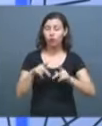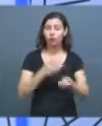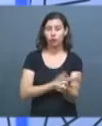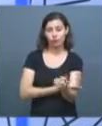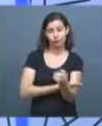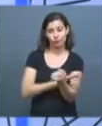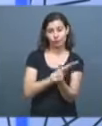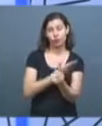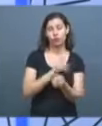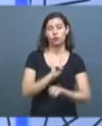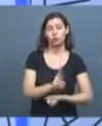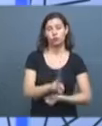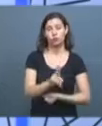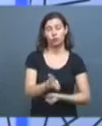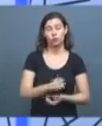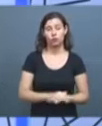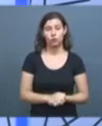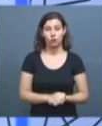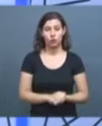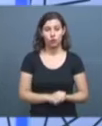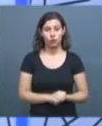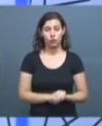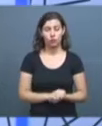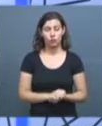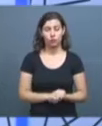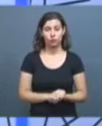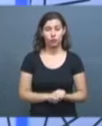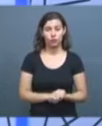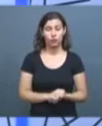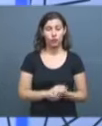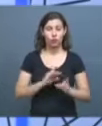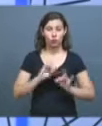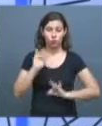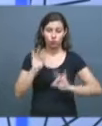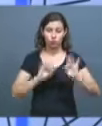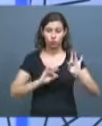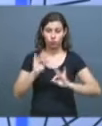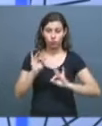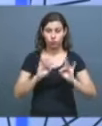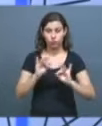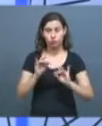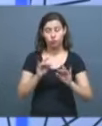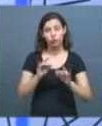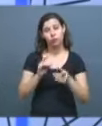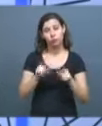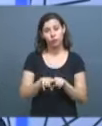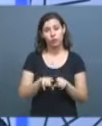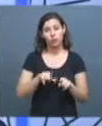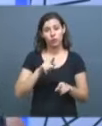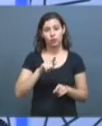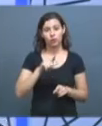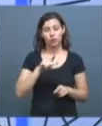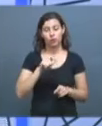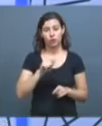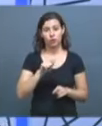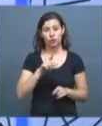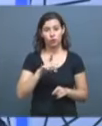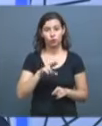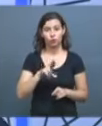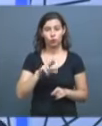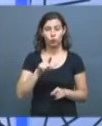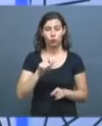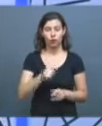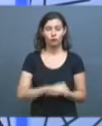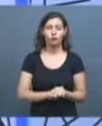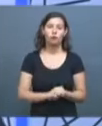Uhum. Então, ou seja, você fica expondo uma glândula há muito tempo e essa pessoa tende a tornar-se, mesmo tirando os fatores